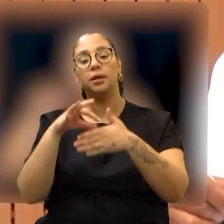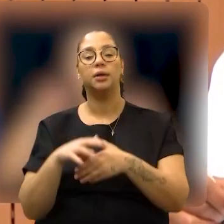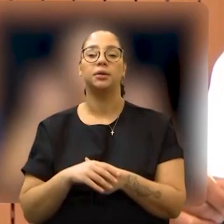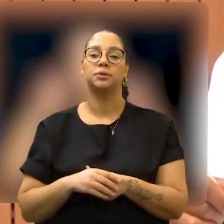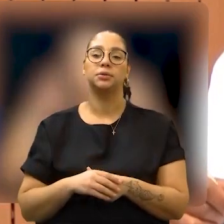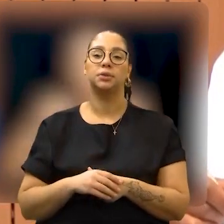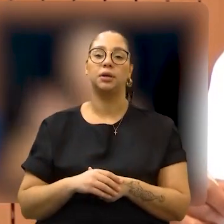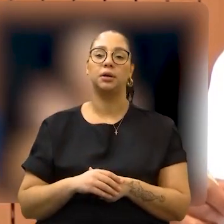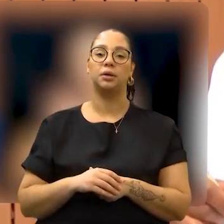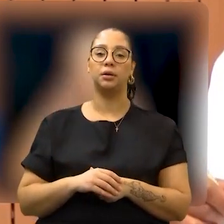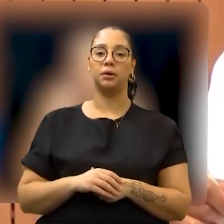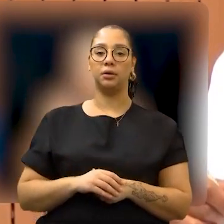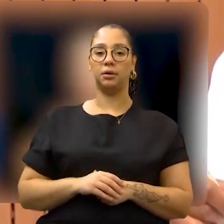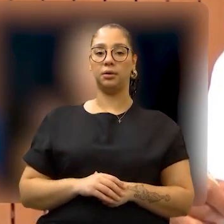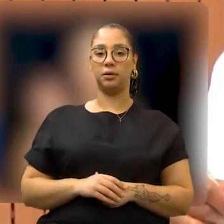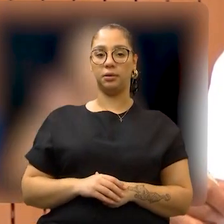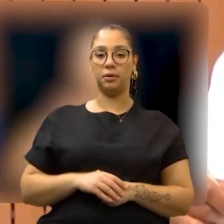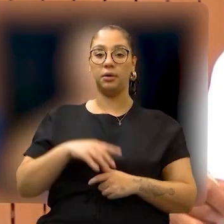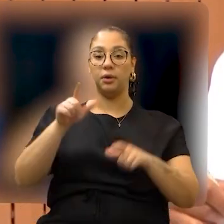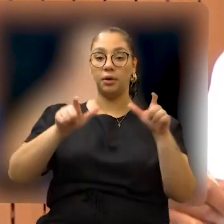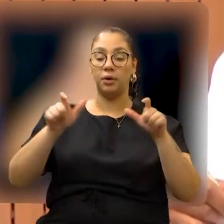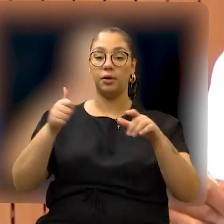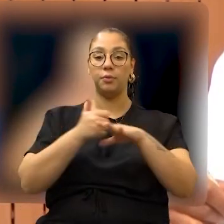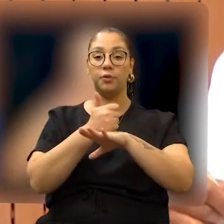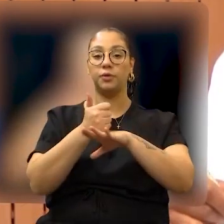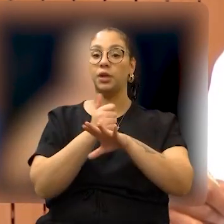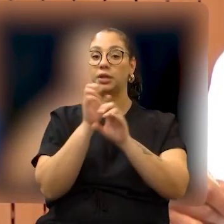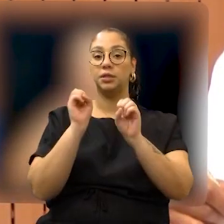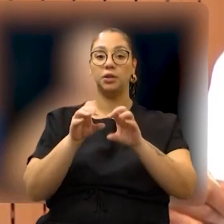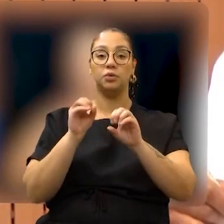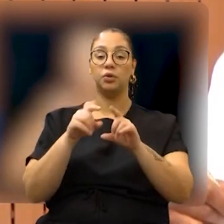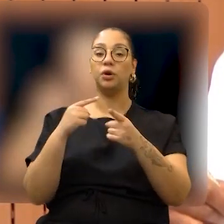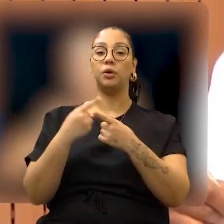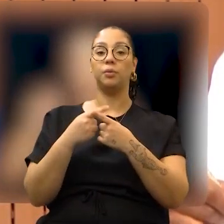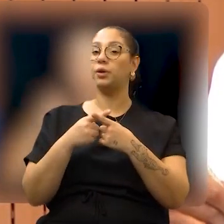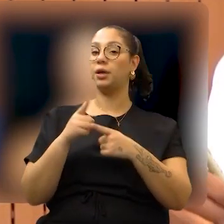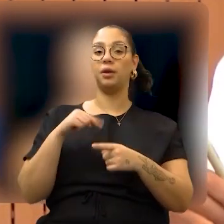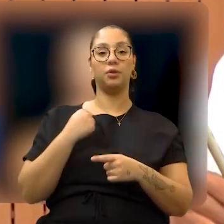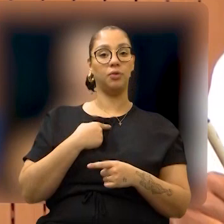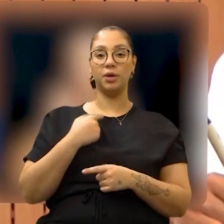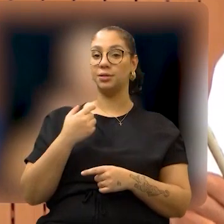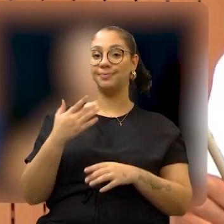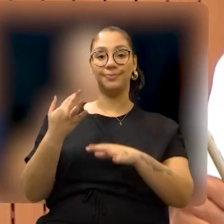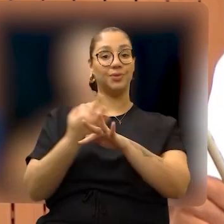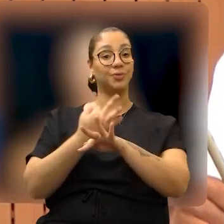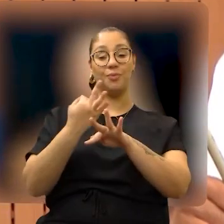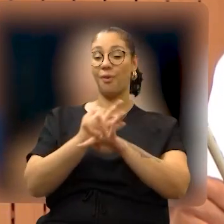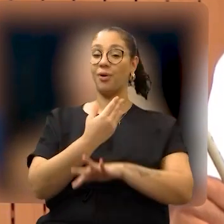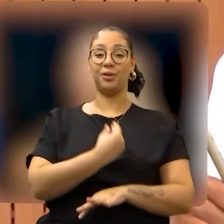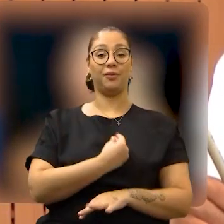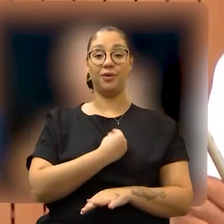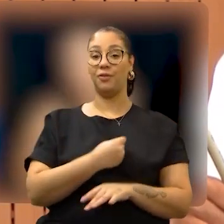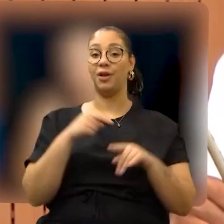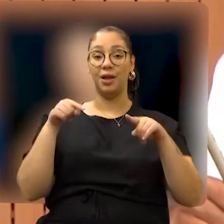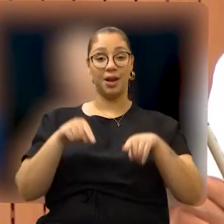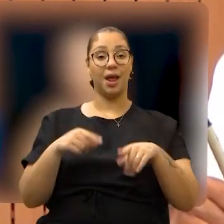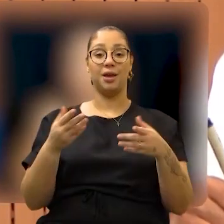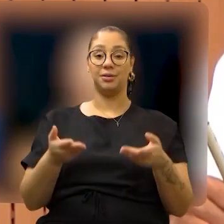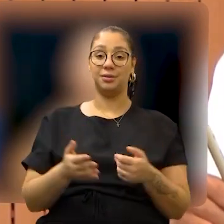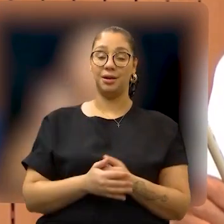as autoridades, chamar os educadores, porque a gente não suporta mais